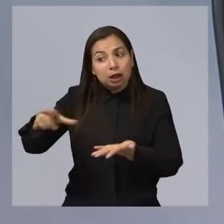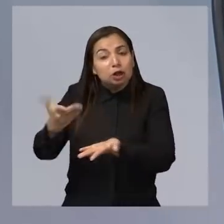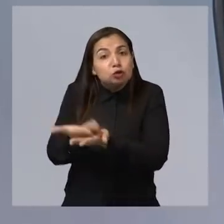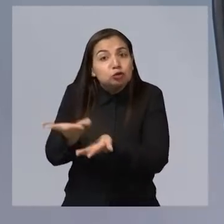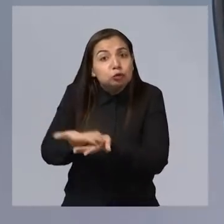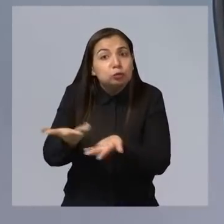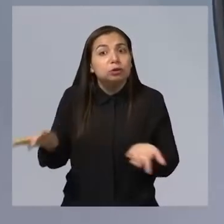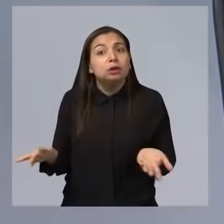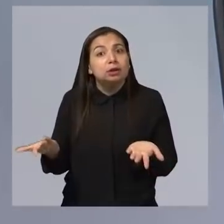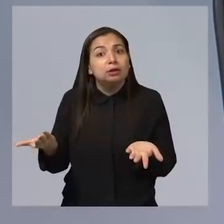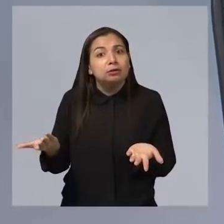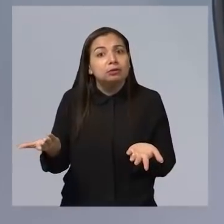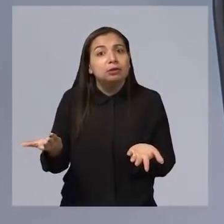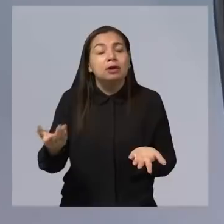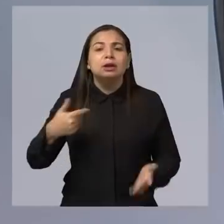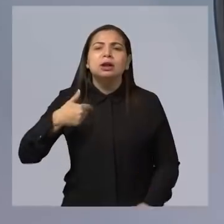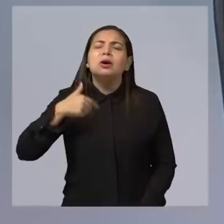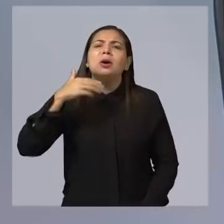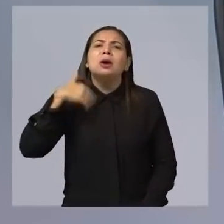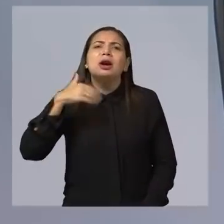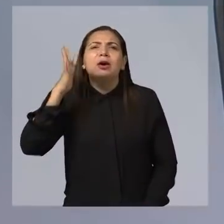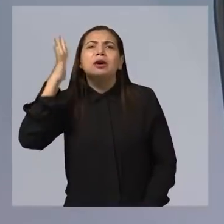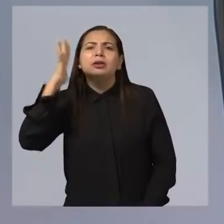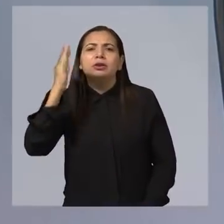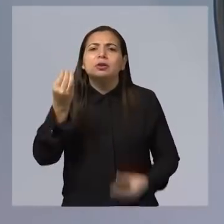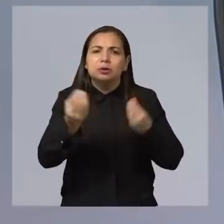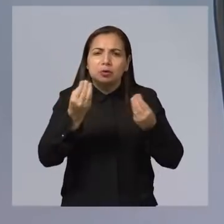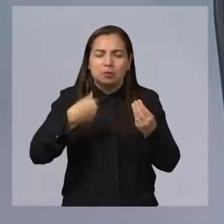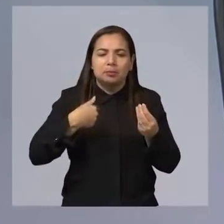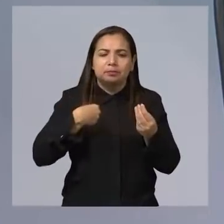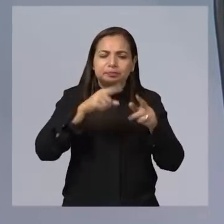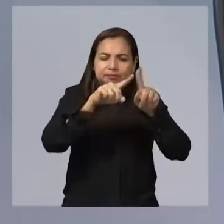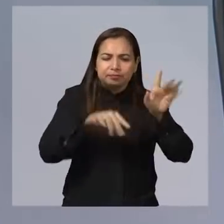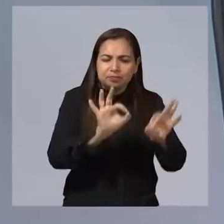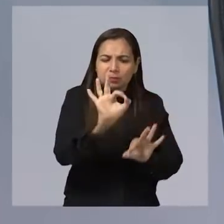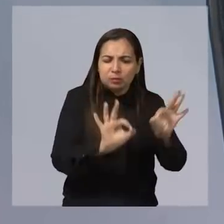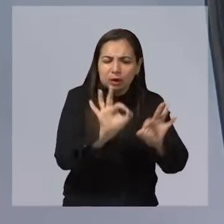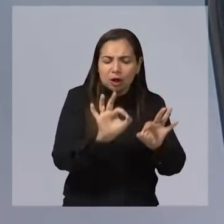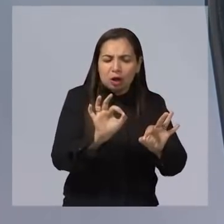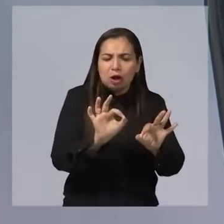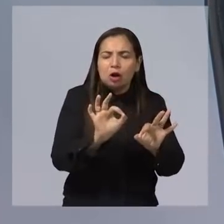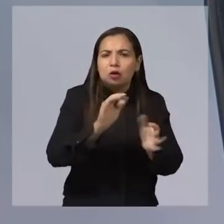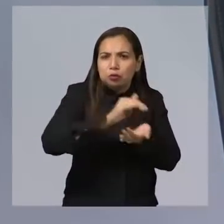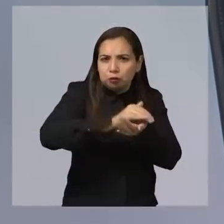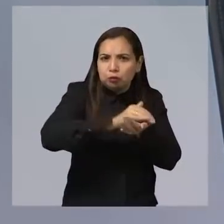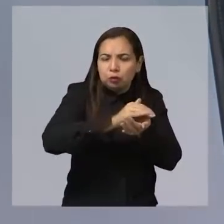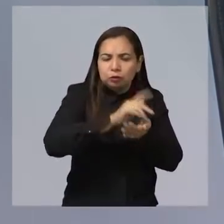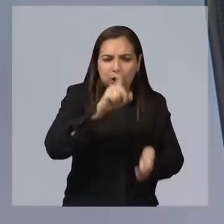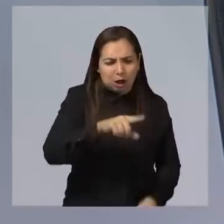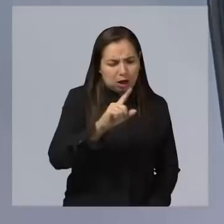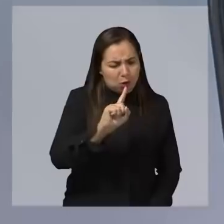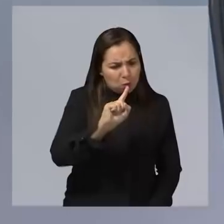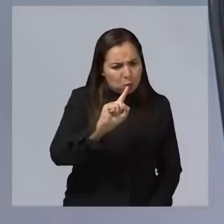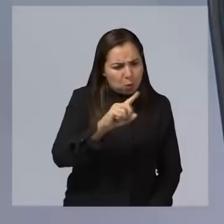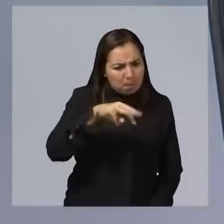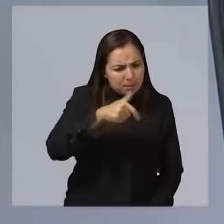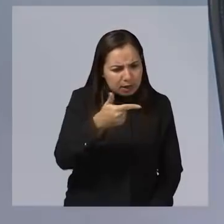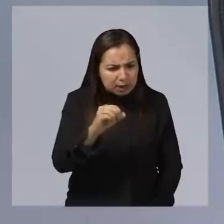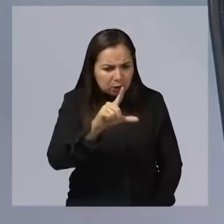6.000. Quando eu cheguei aqui, eu fiz algumas movimentações no plano de aplicação do dinheiro do fundo, né, de 1,1 milhão, eu coloquei